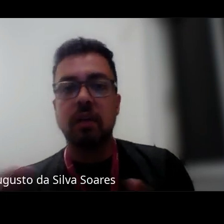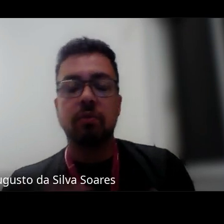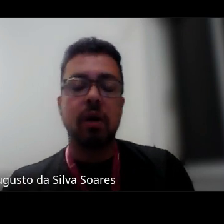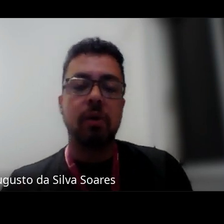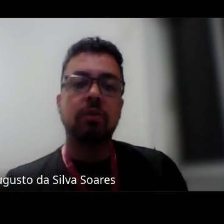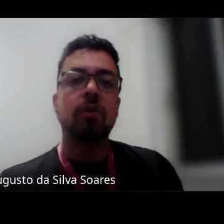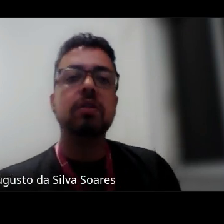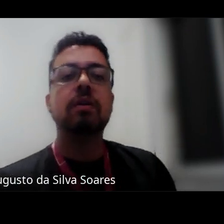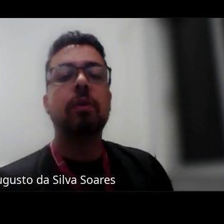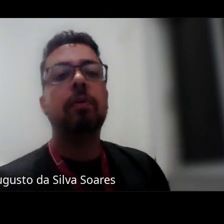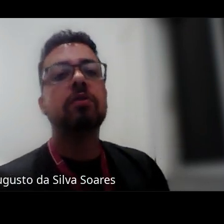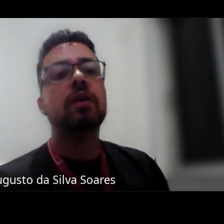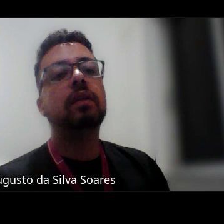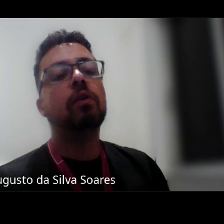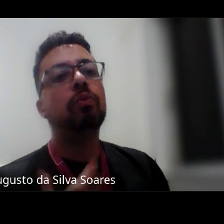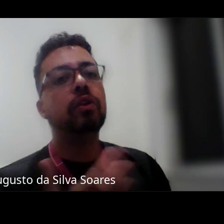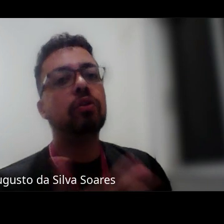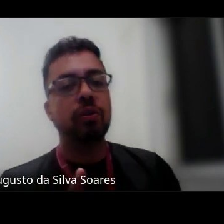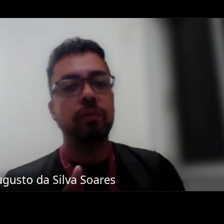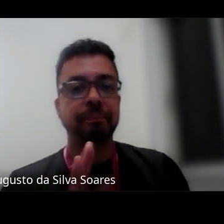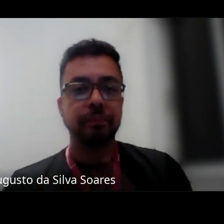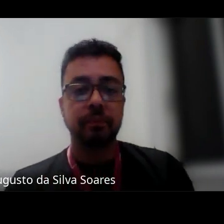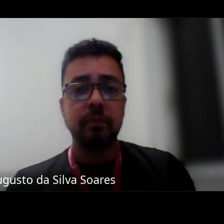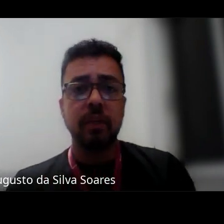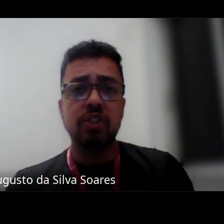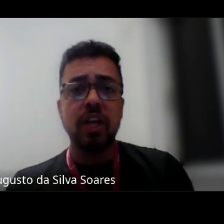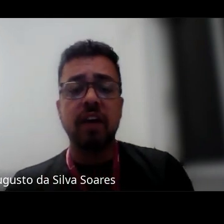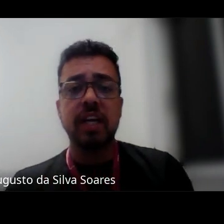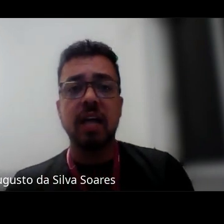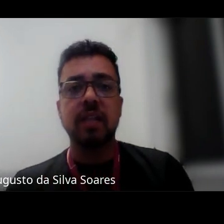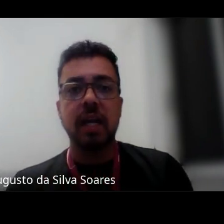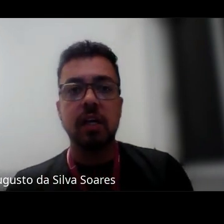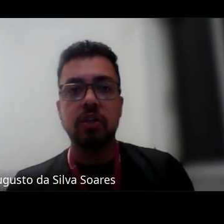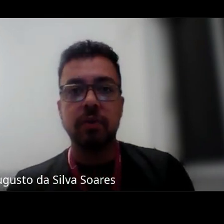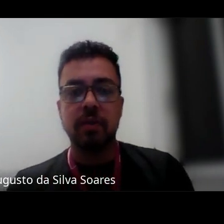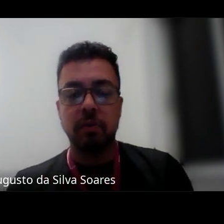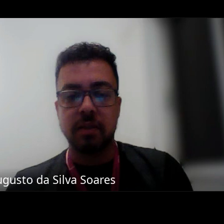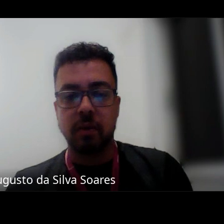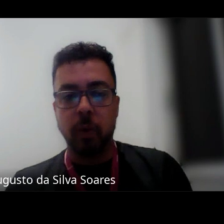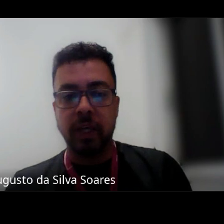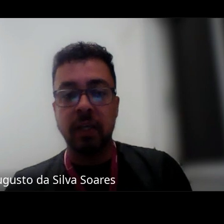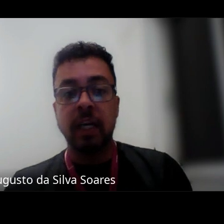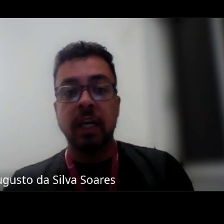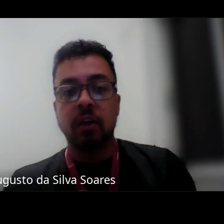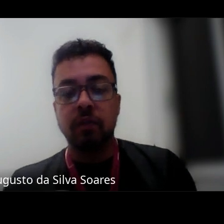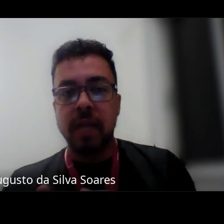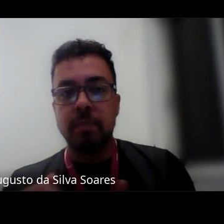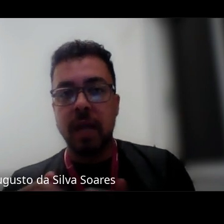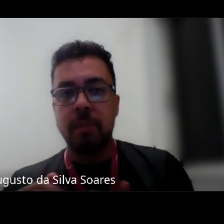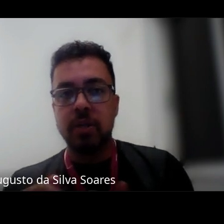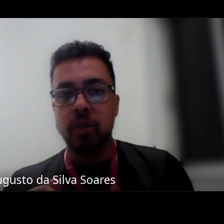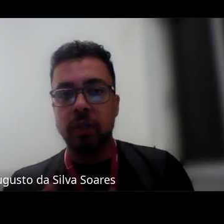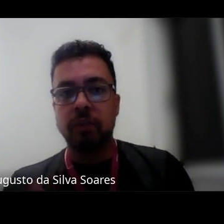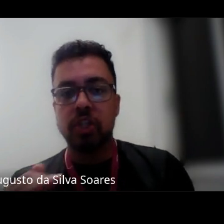intensivista dentro do laboratório, e essa proposta ela tem como intuito de avaliar as técnicas de biossegurança, ok? Então, eu vou sair